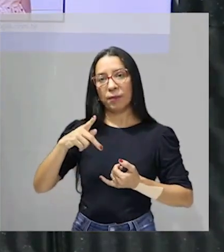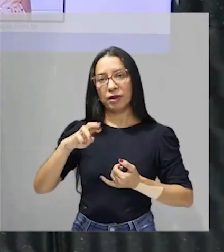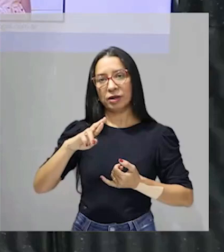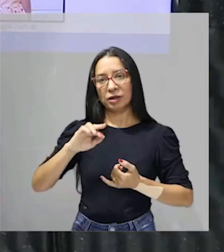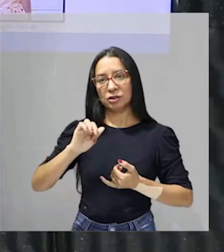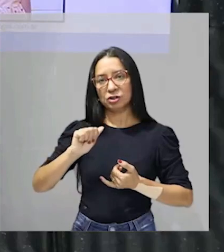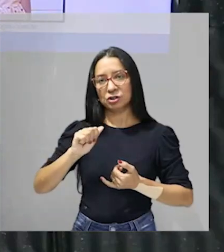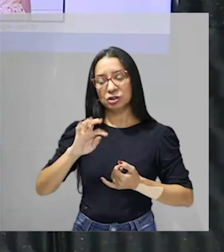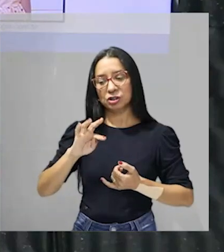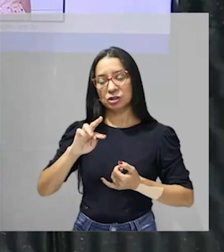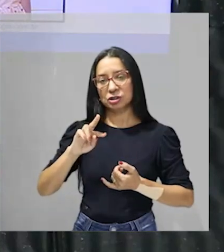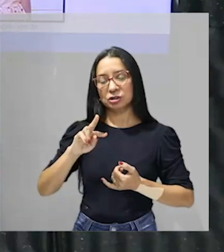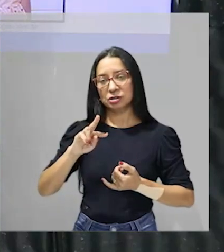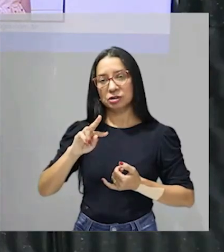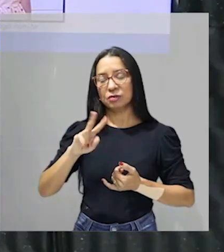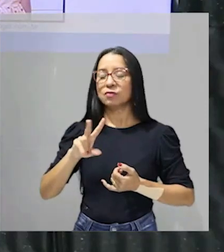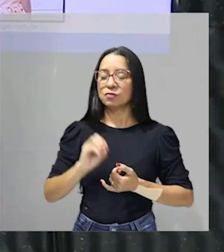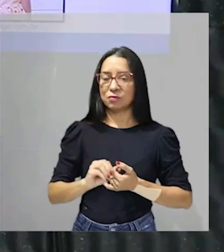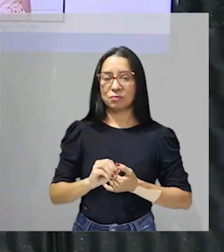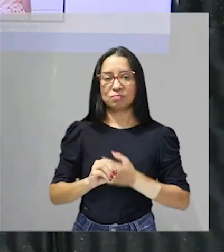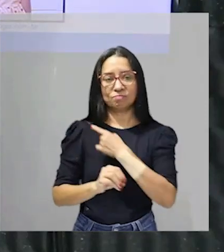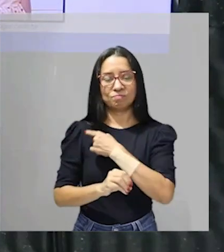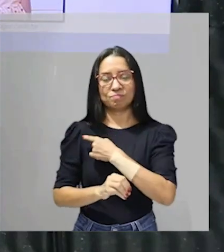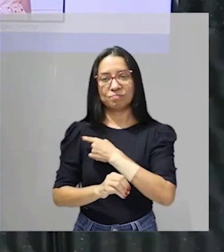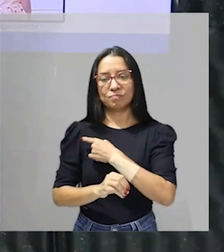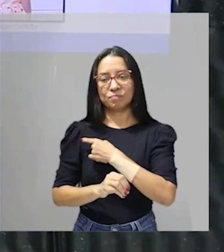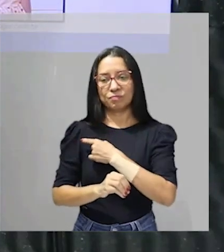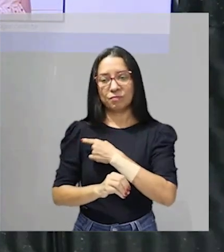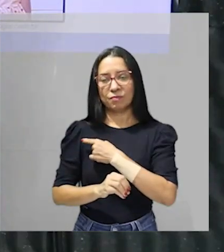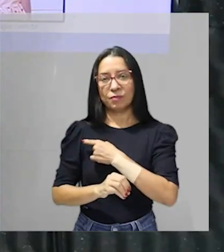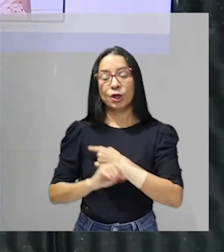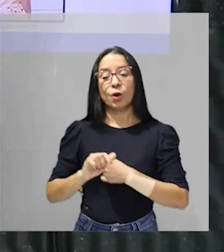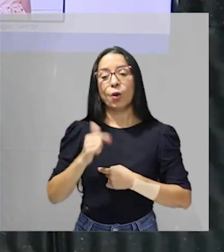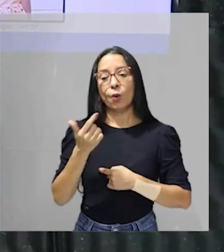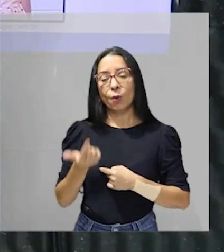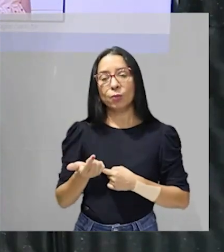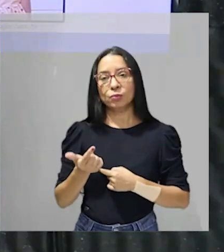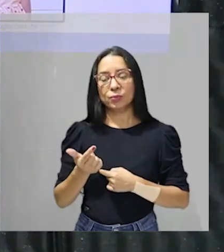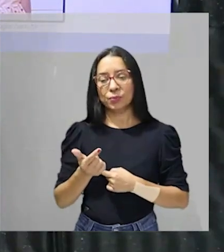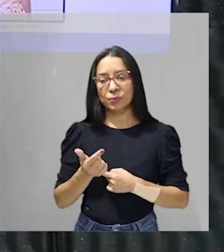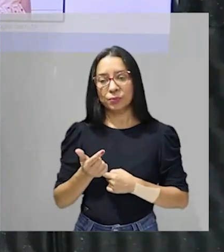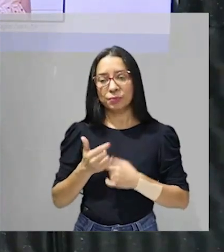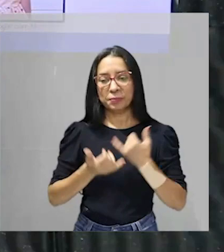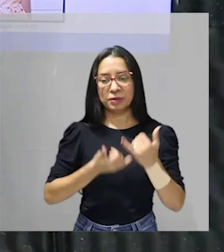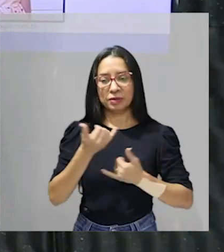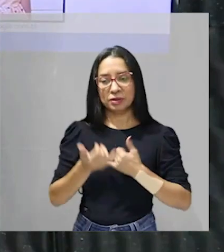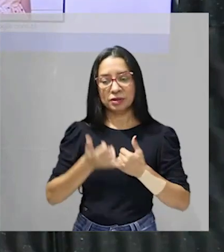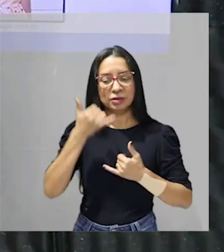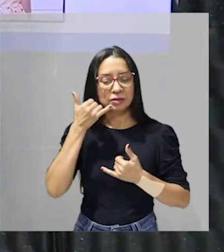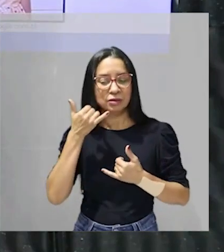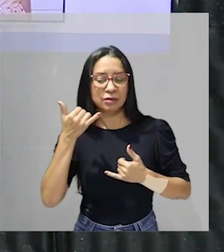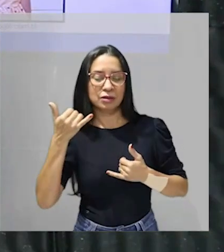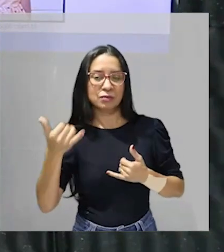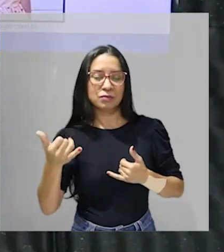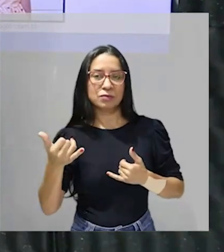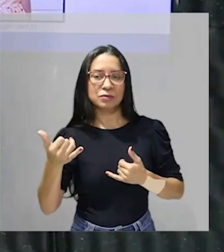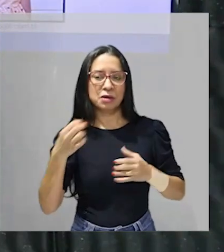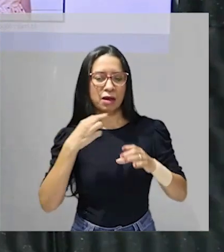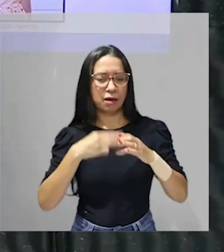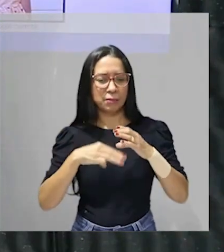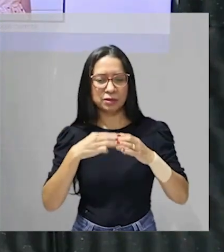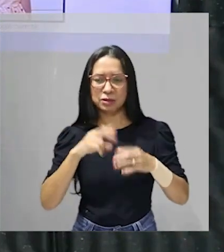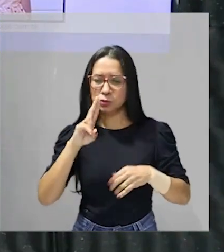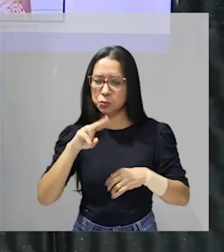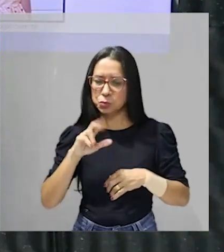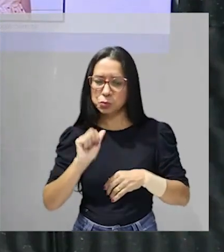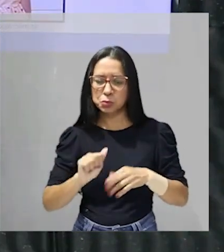telefone sem fio todo mundo Brincou de telefone sem fio a mensagem de fato nunca chegava a correta lá no final